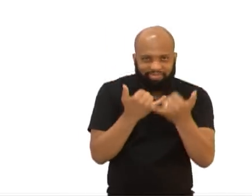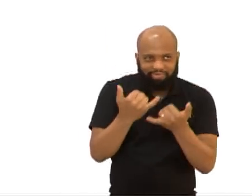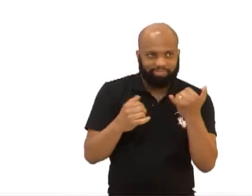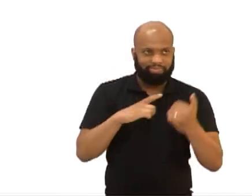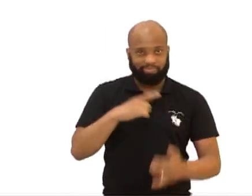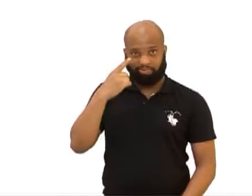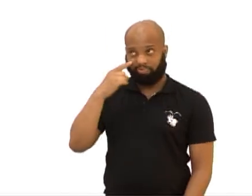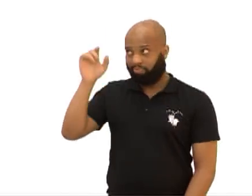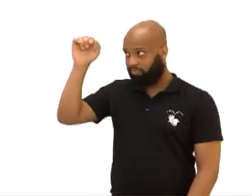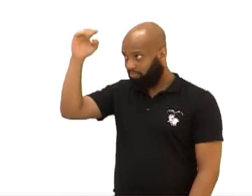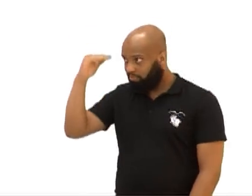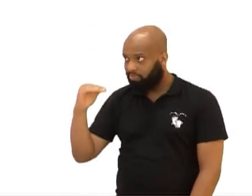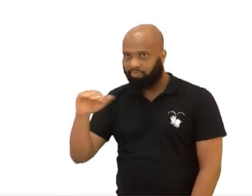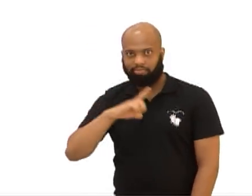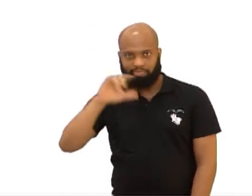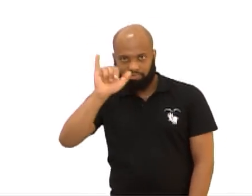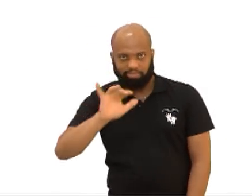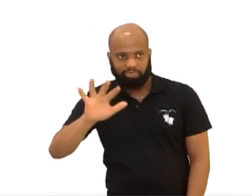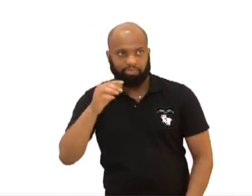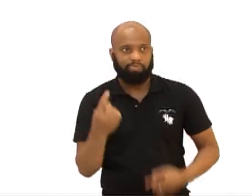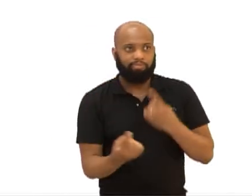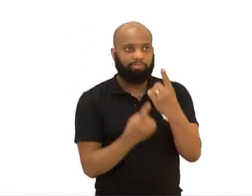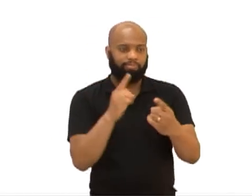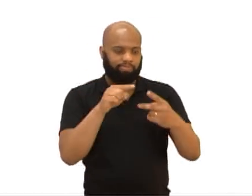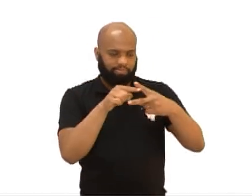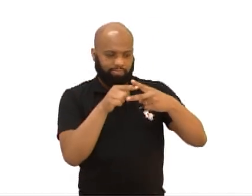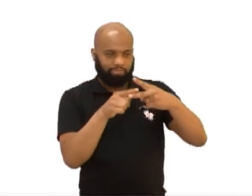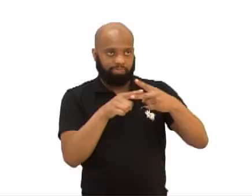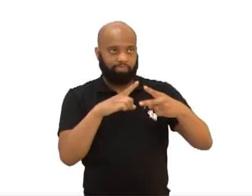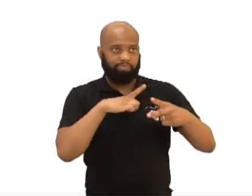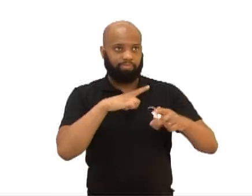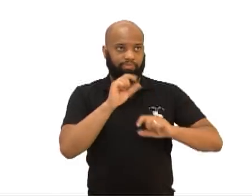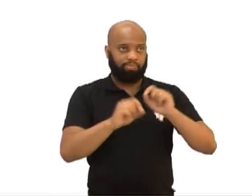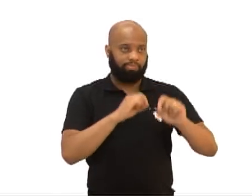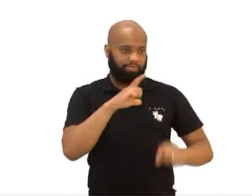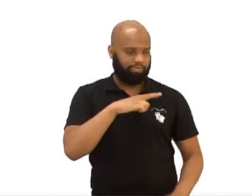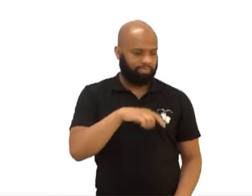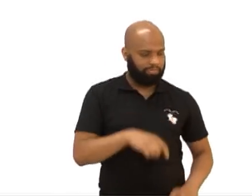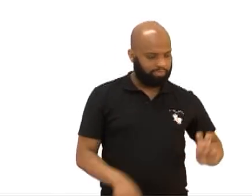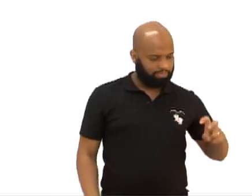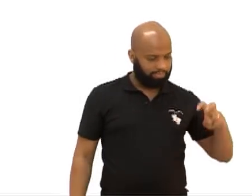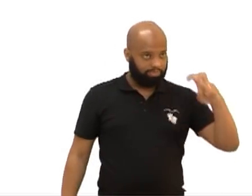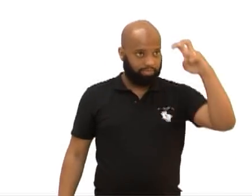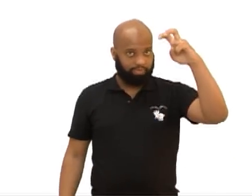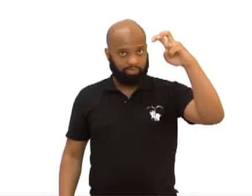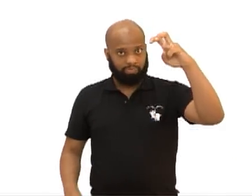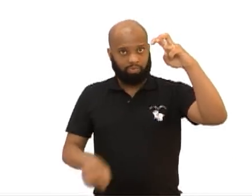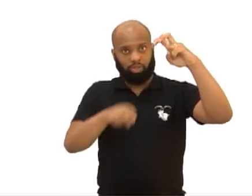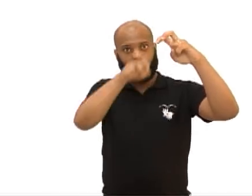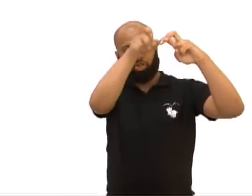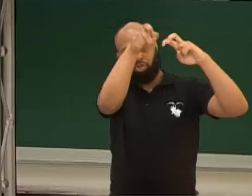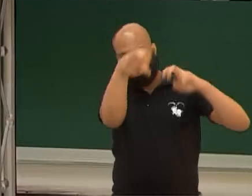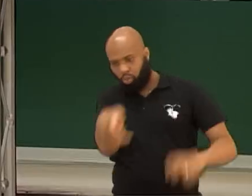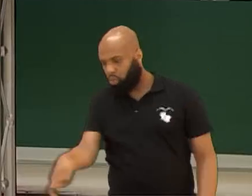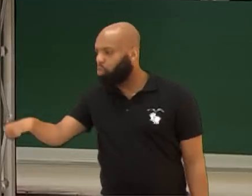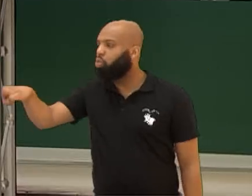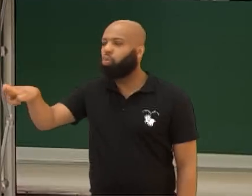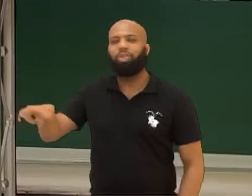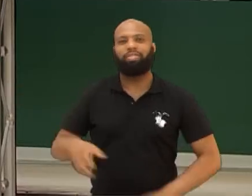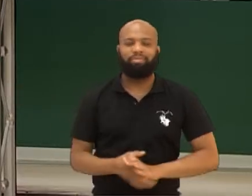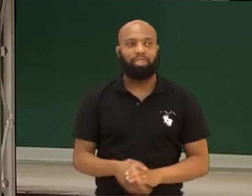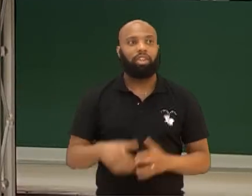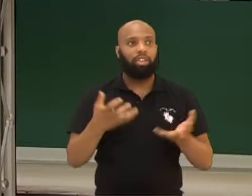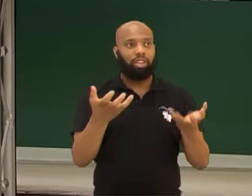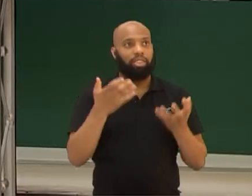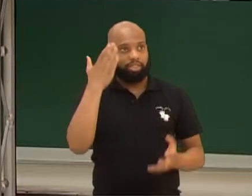abaixo, qual é a medida do ângulo entre a escada e o escorregador? Então, veja bem, eu quero saber esse ângulo aqui